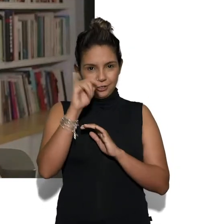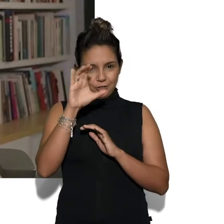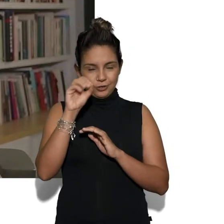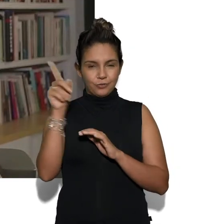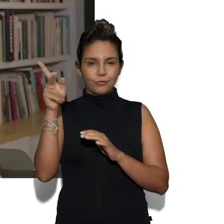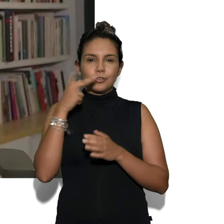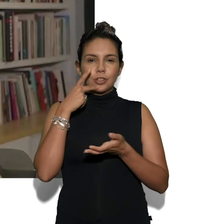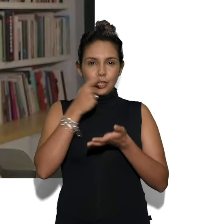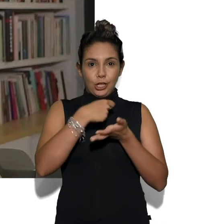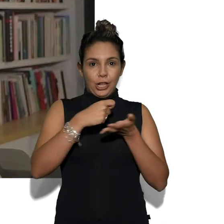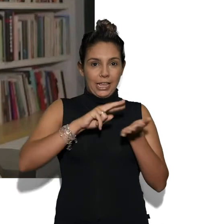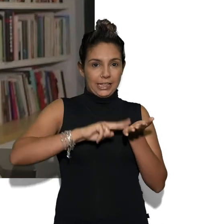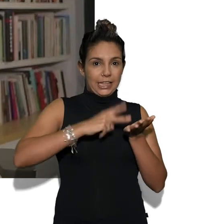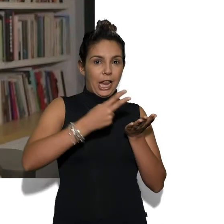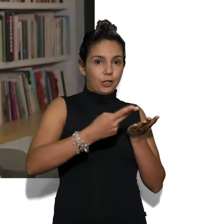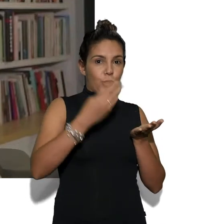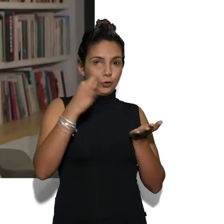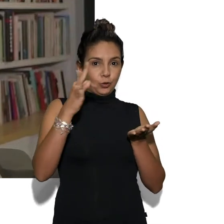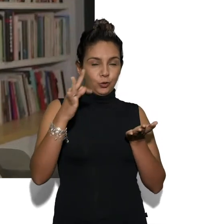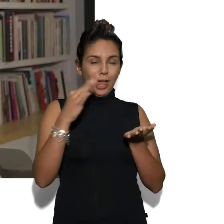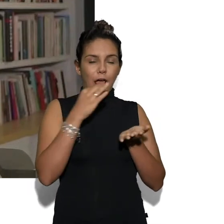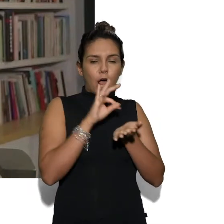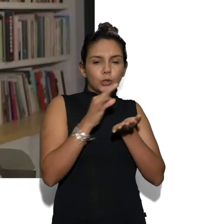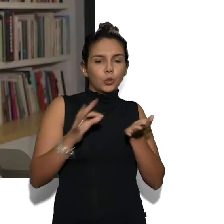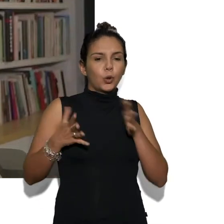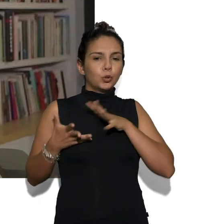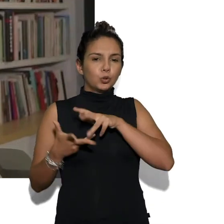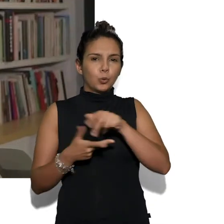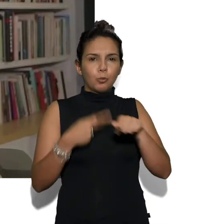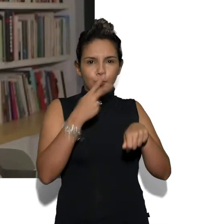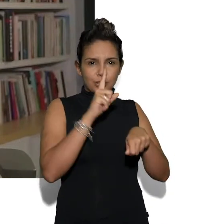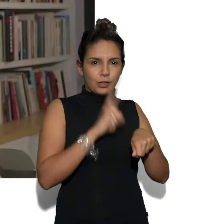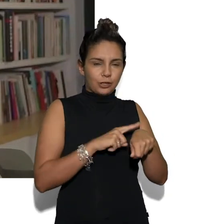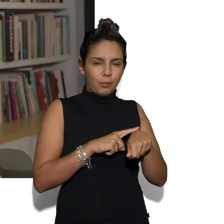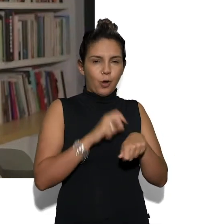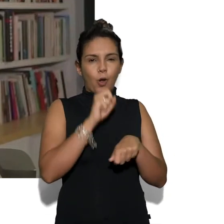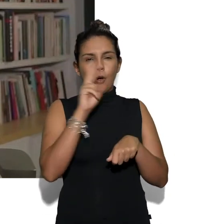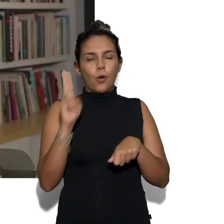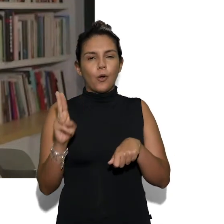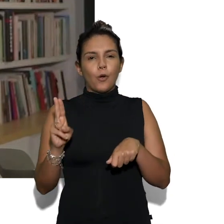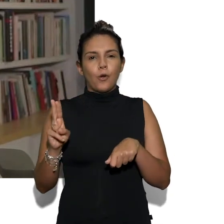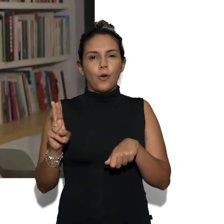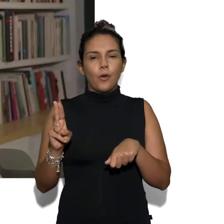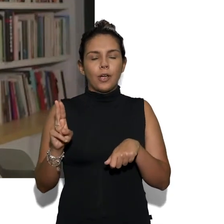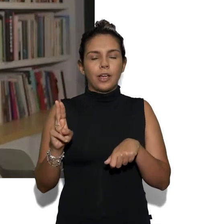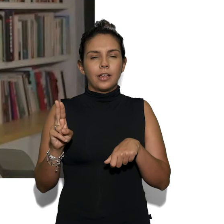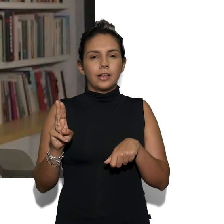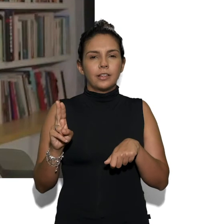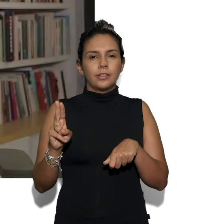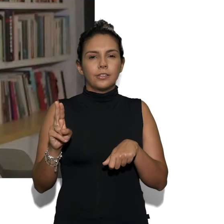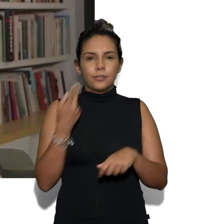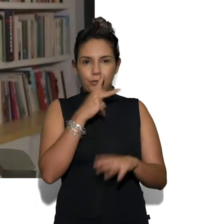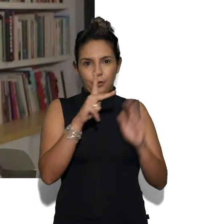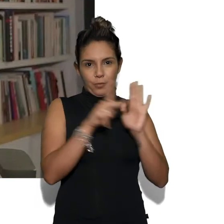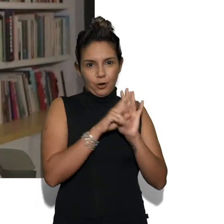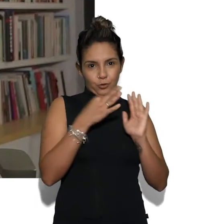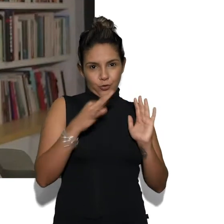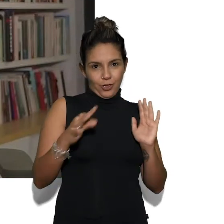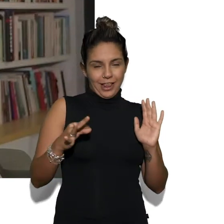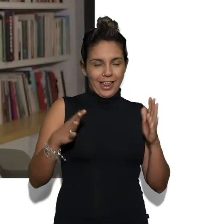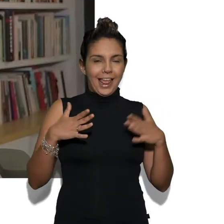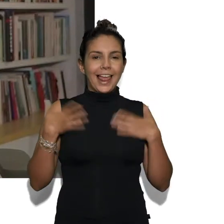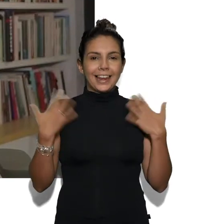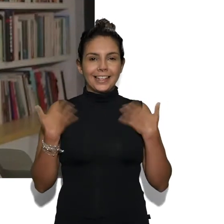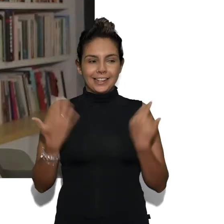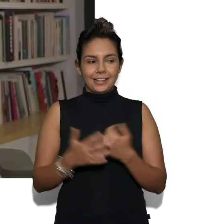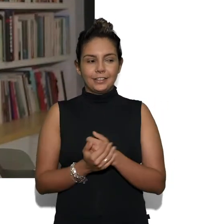escritor traduz as dores do mundo, de seu tempo, ou basta a ele suas próprias dores e